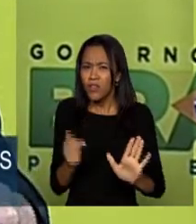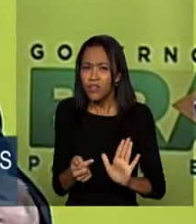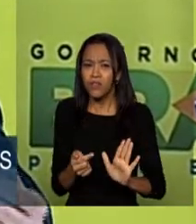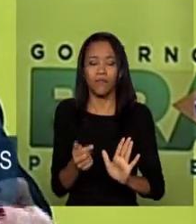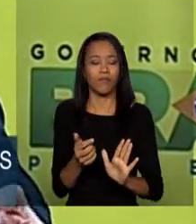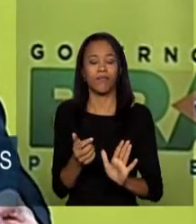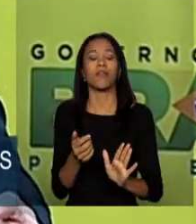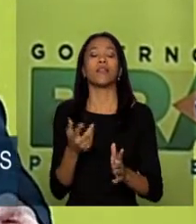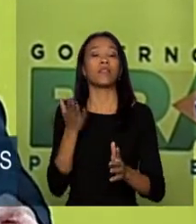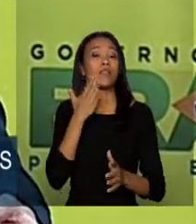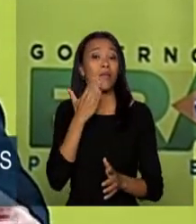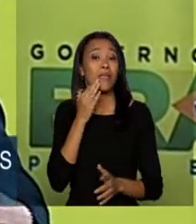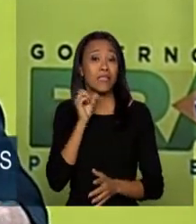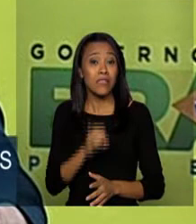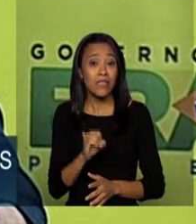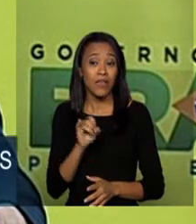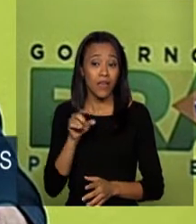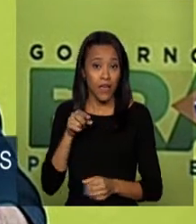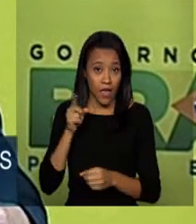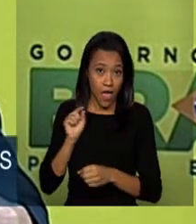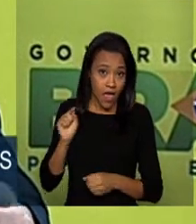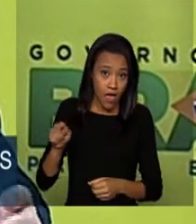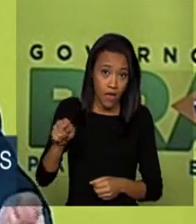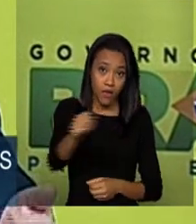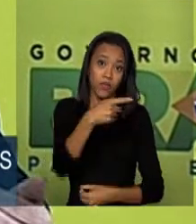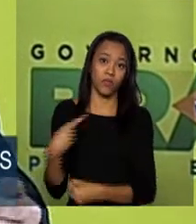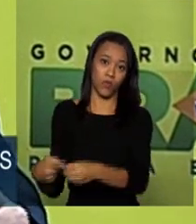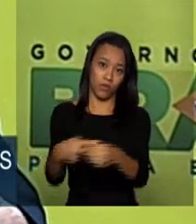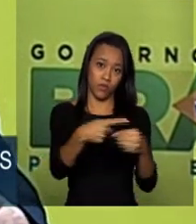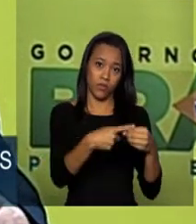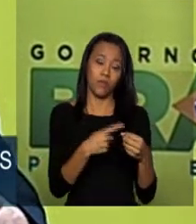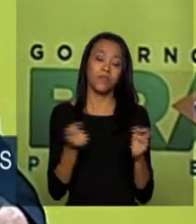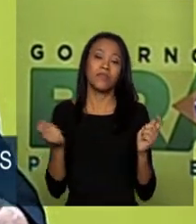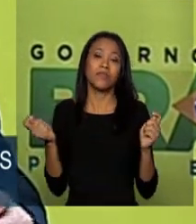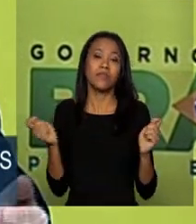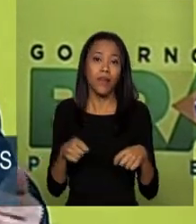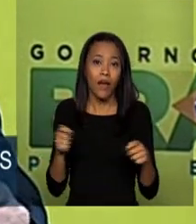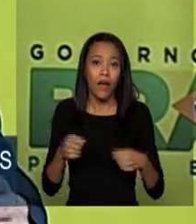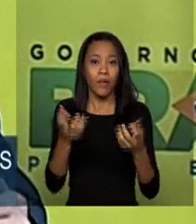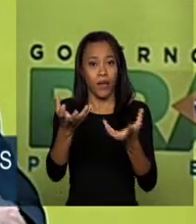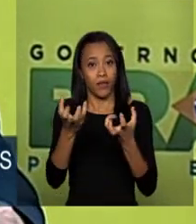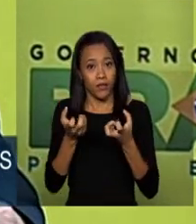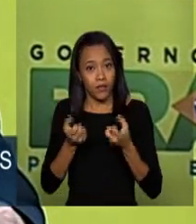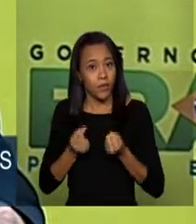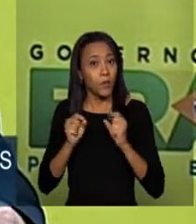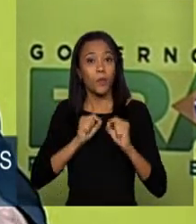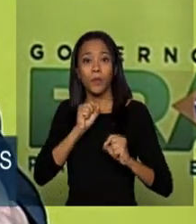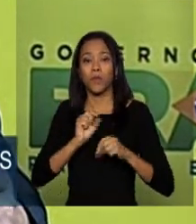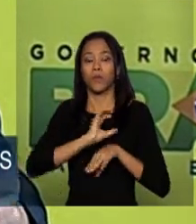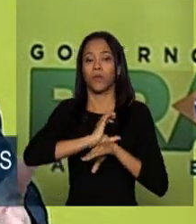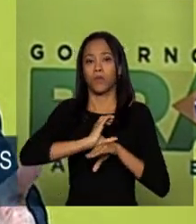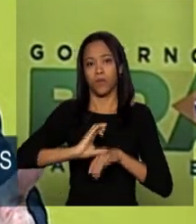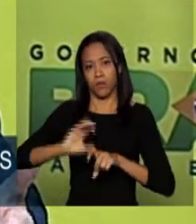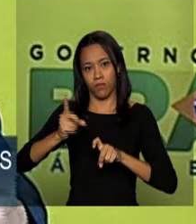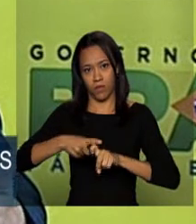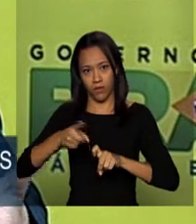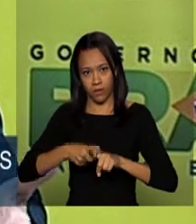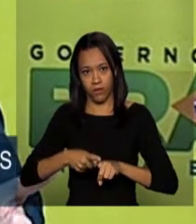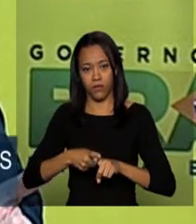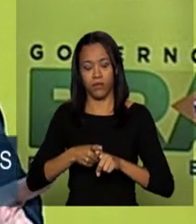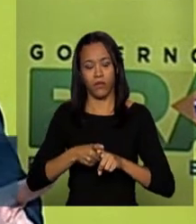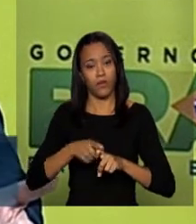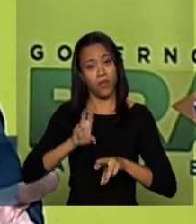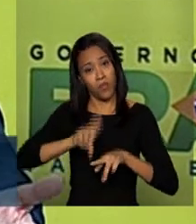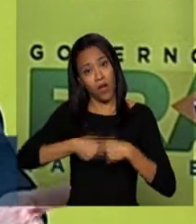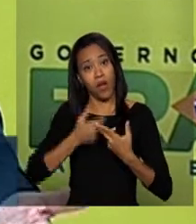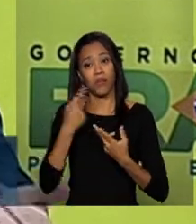têm condições de receber, né, um curso de medicina em função da